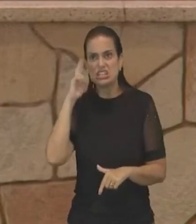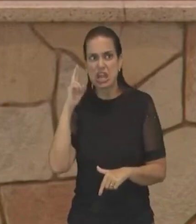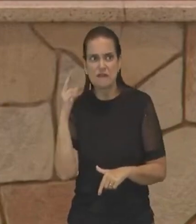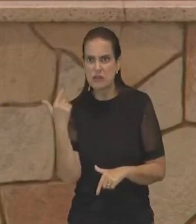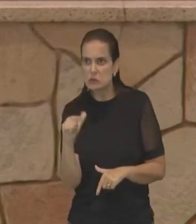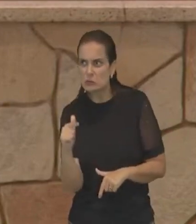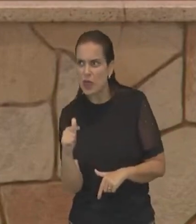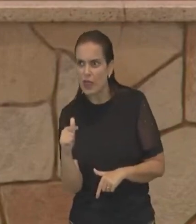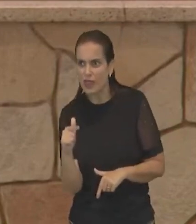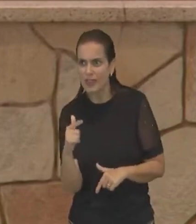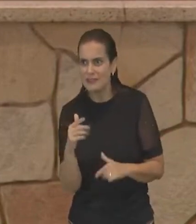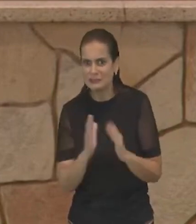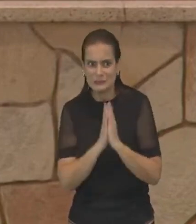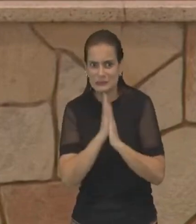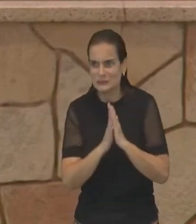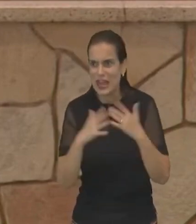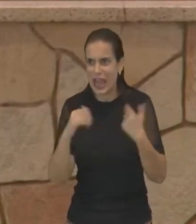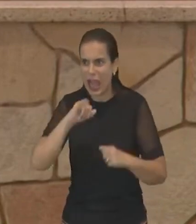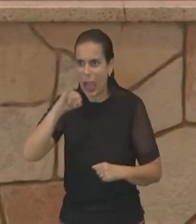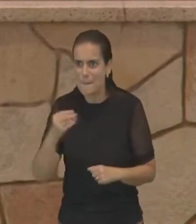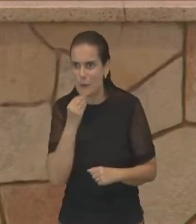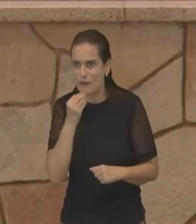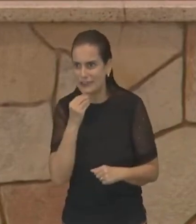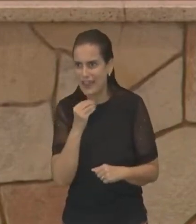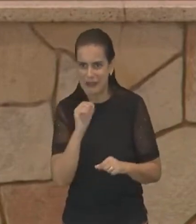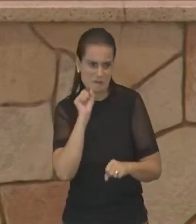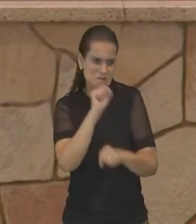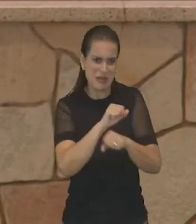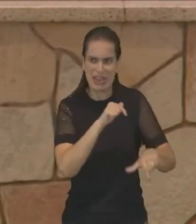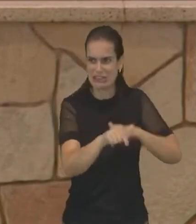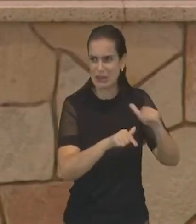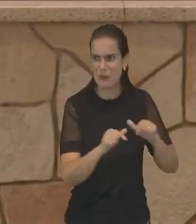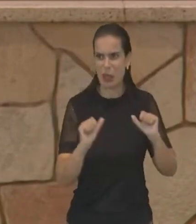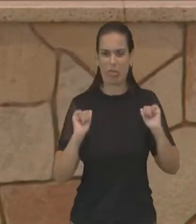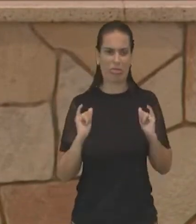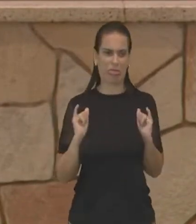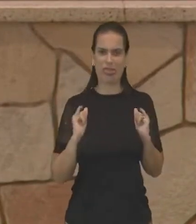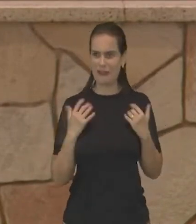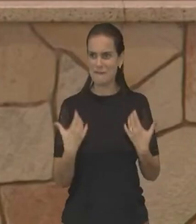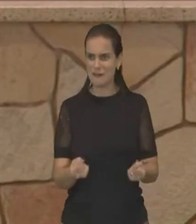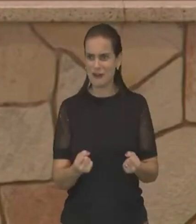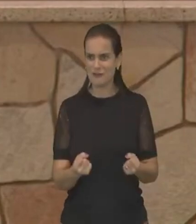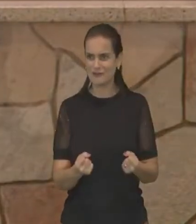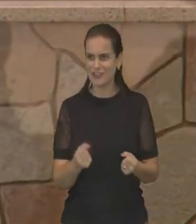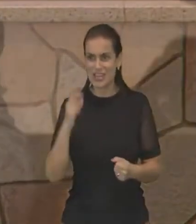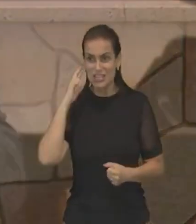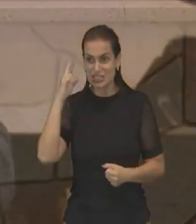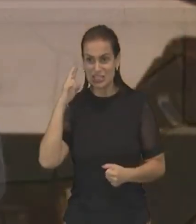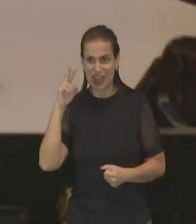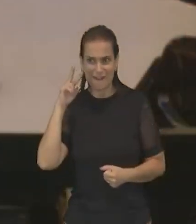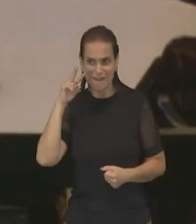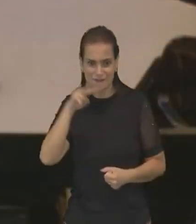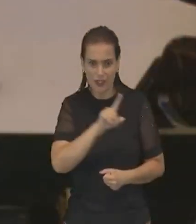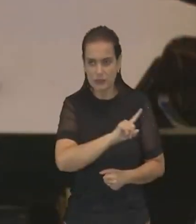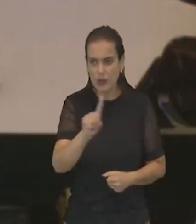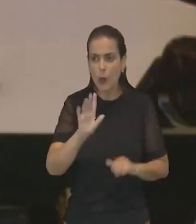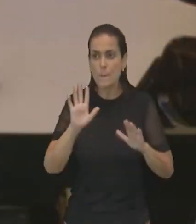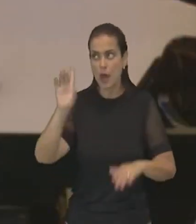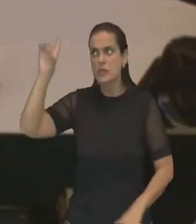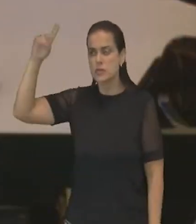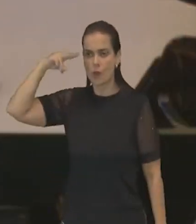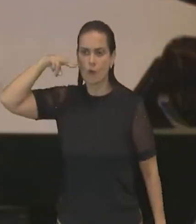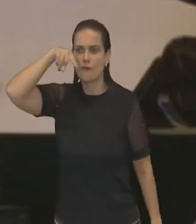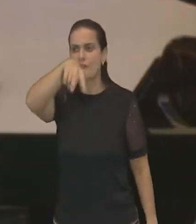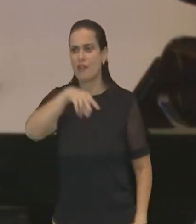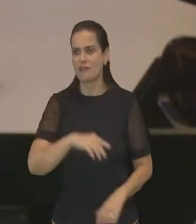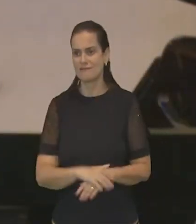aí, vamos aproveitar para a gente não trabalhar, para a gente não fazer nada. O chefe pode não ver, mas Deus vê, querido. O chefe pode não